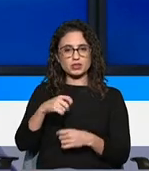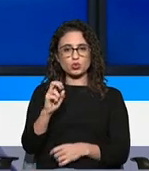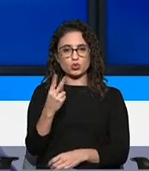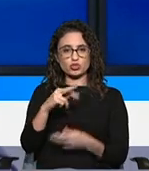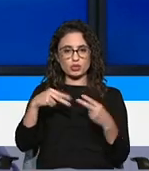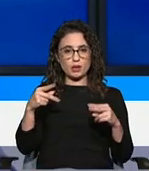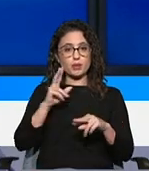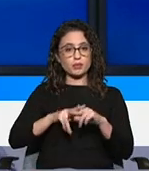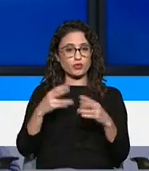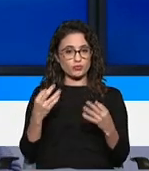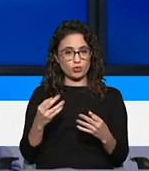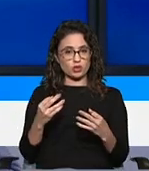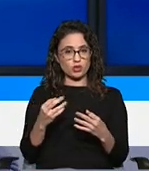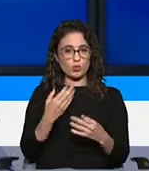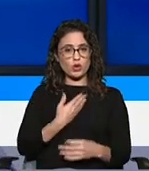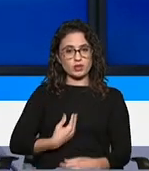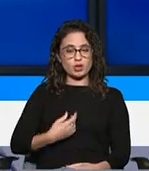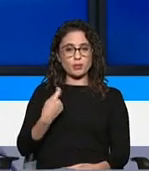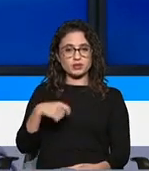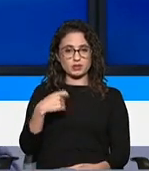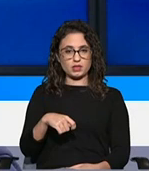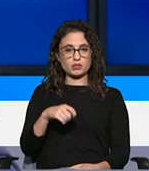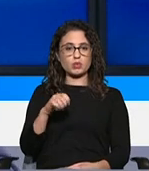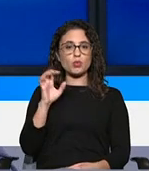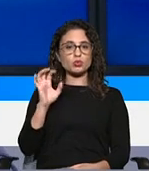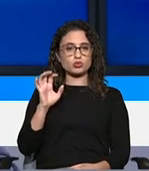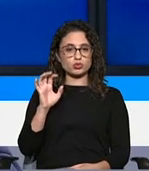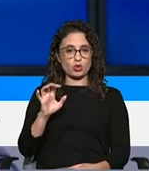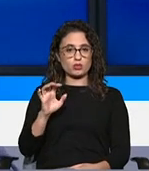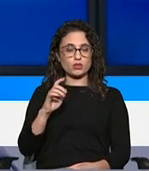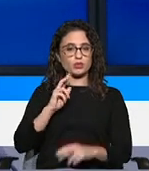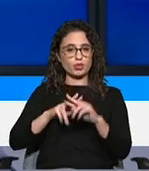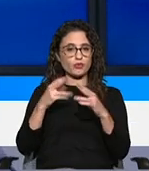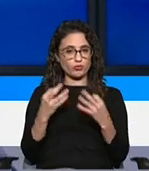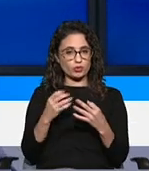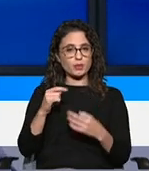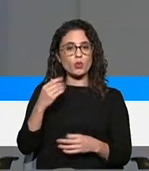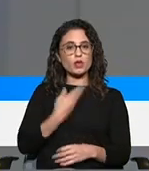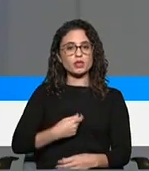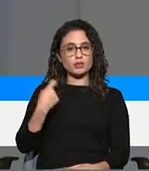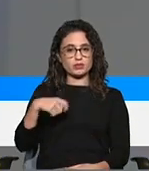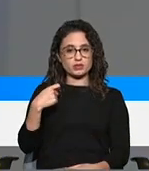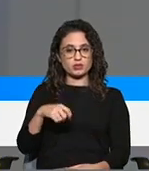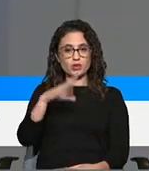presos o antigo presidente da câmara do ponta de sol foi preso senhor Deputado o antigo presidente da